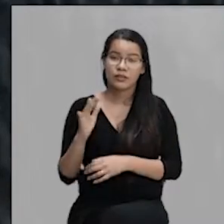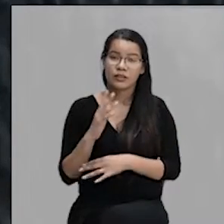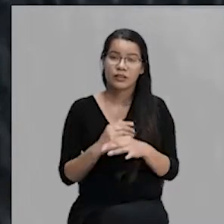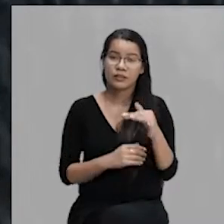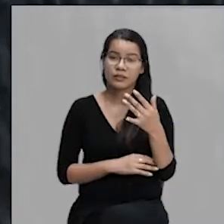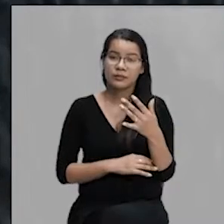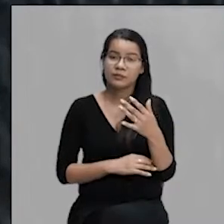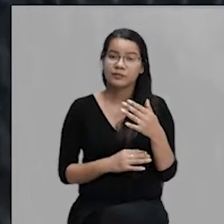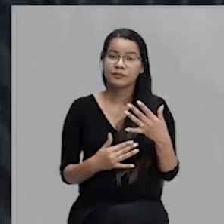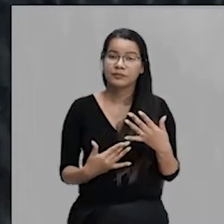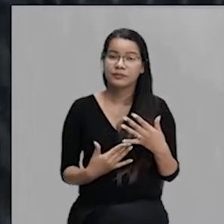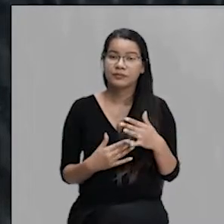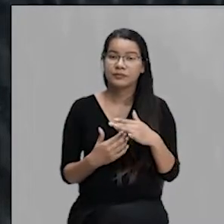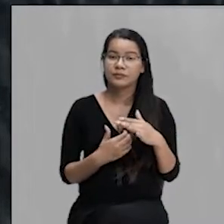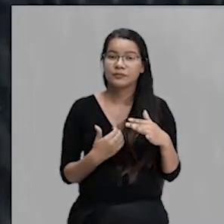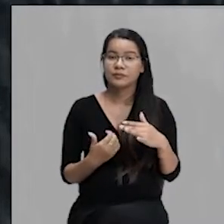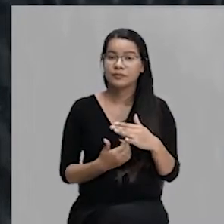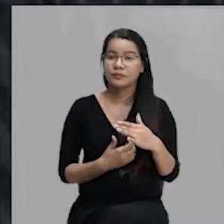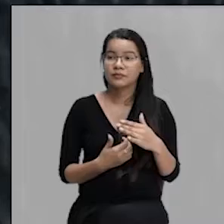entram